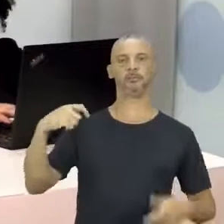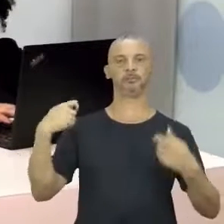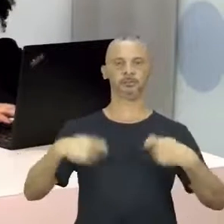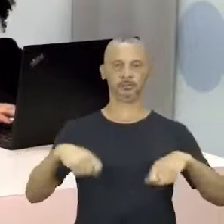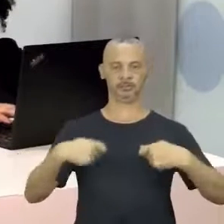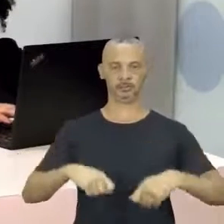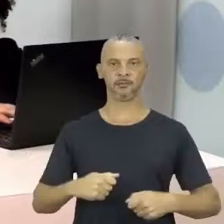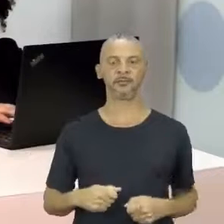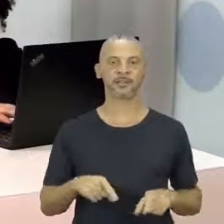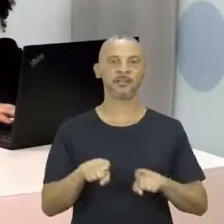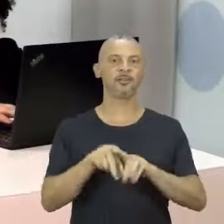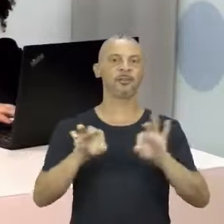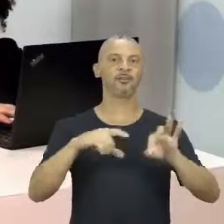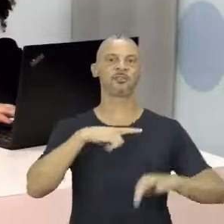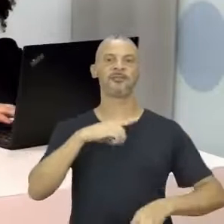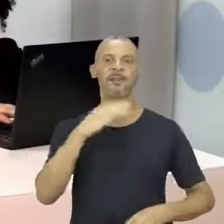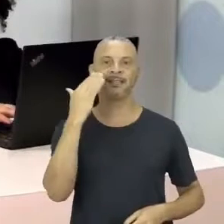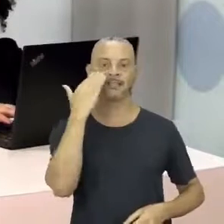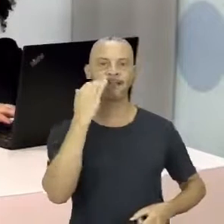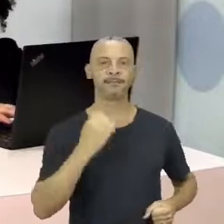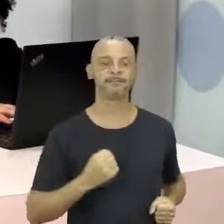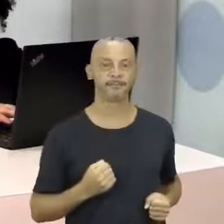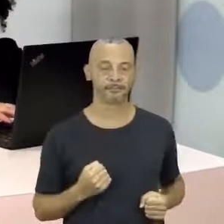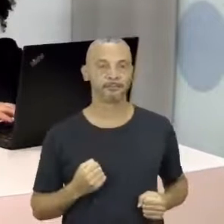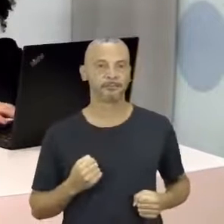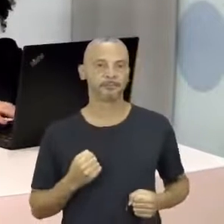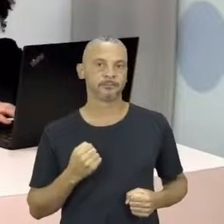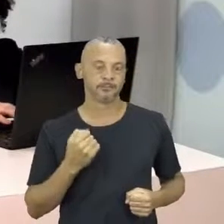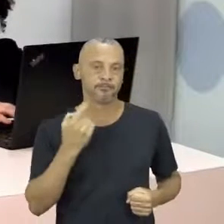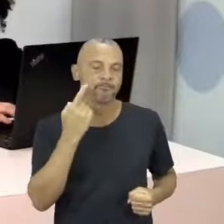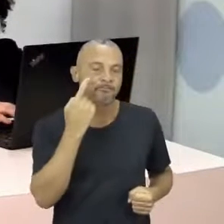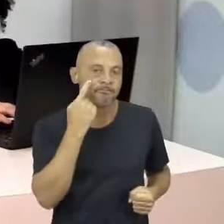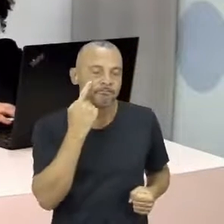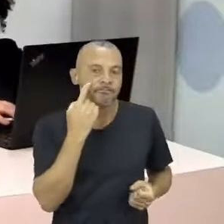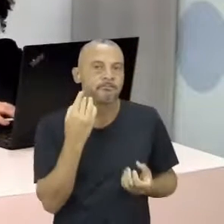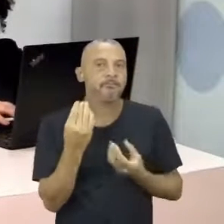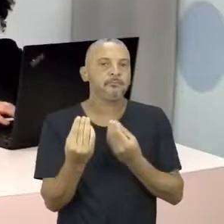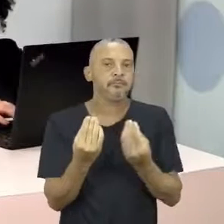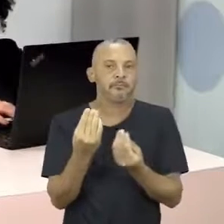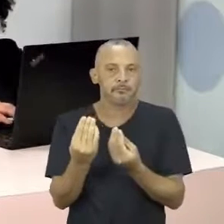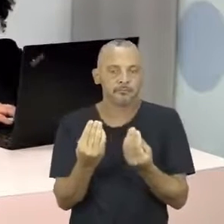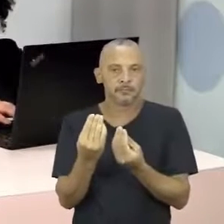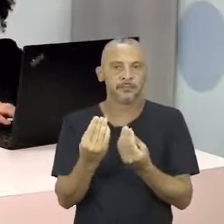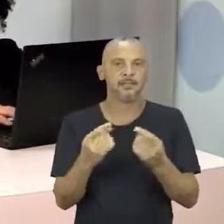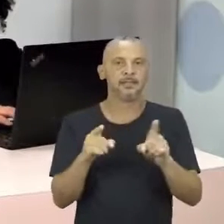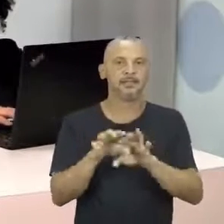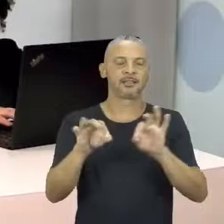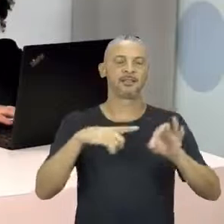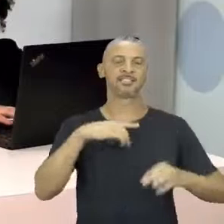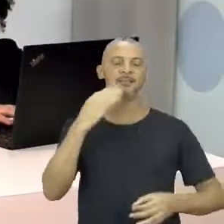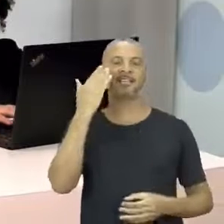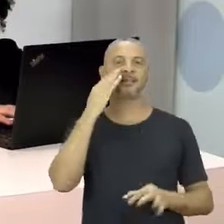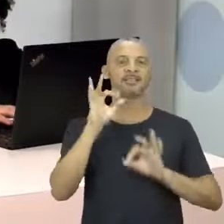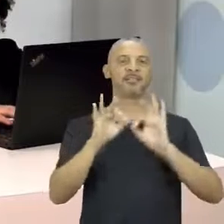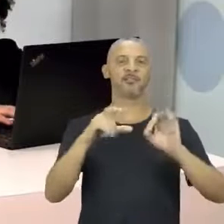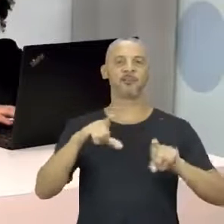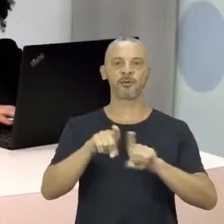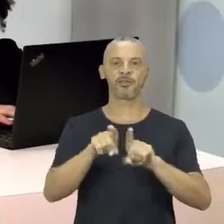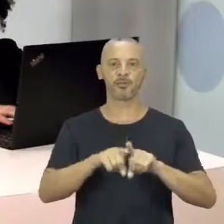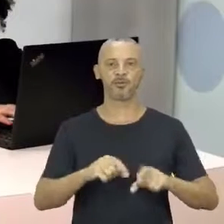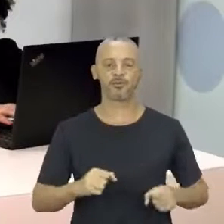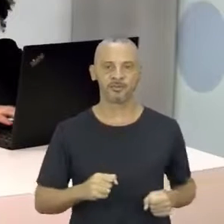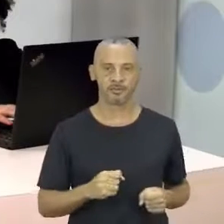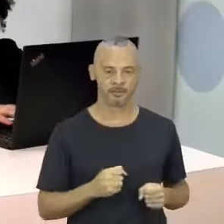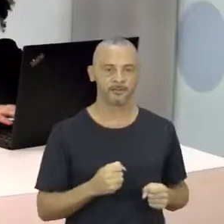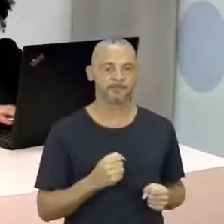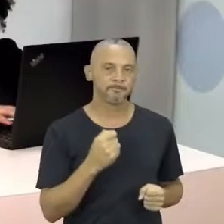ensino. A gente precisa dessa informação até para fazer essa classificação, que vocês perguntam, quando sai a classificação? Primeiro a gente precisa que